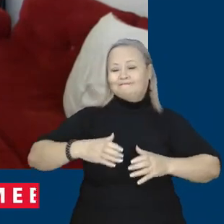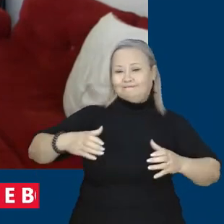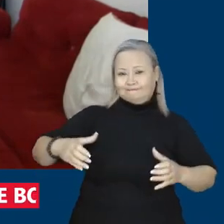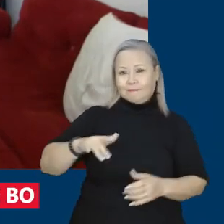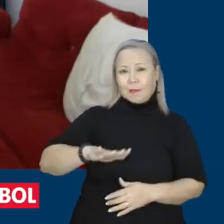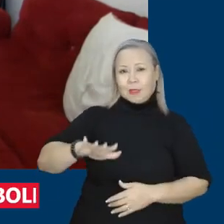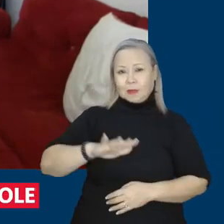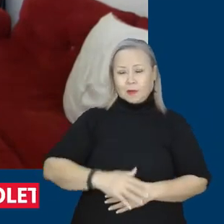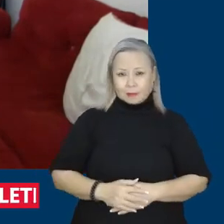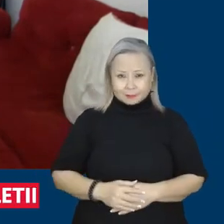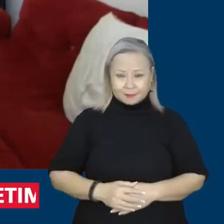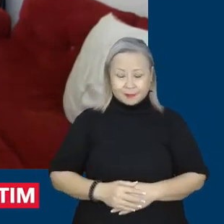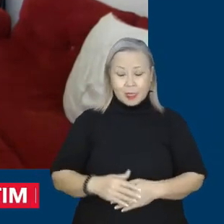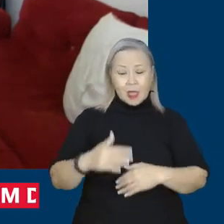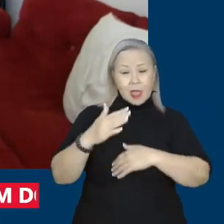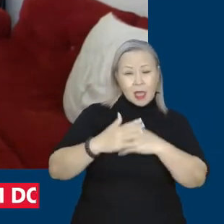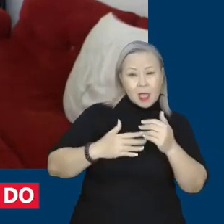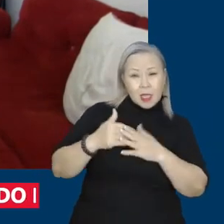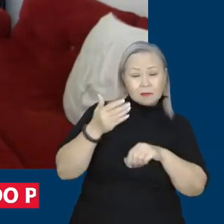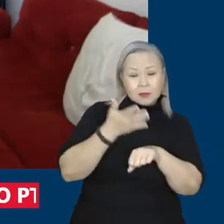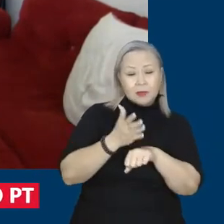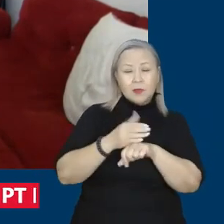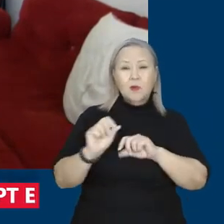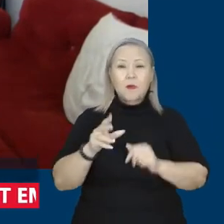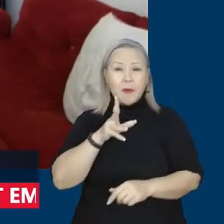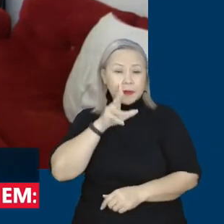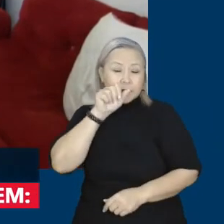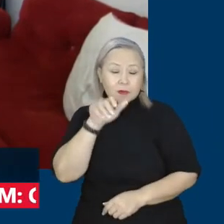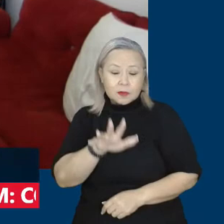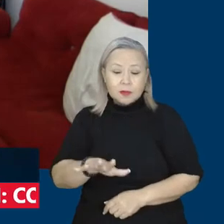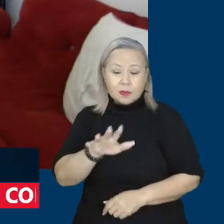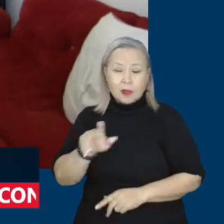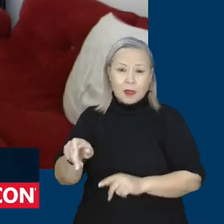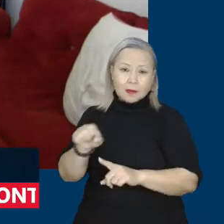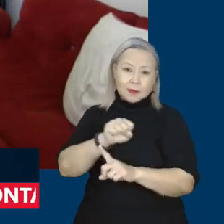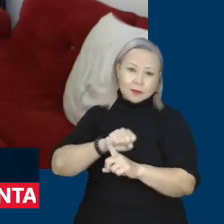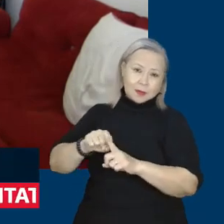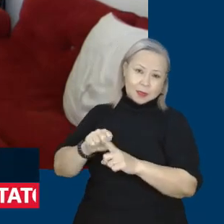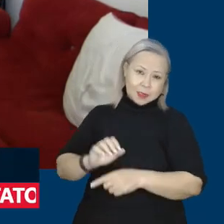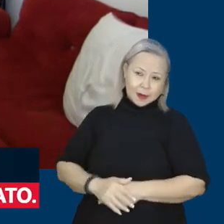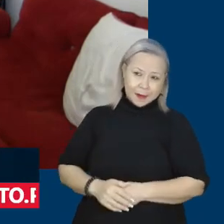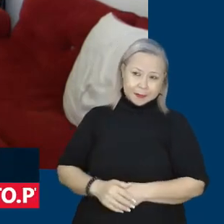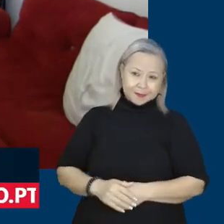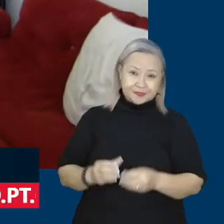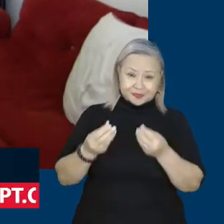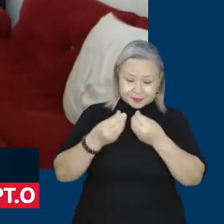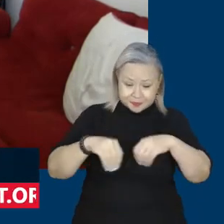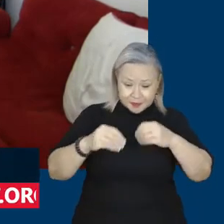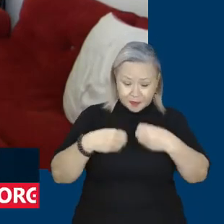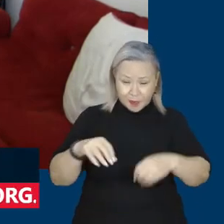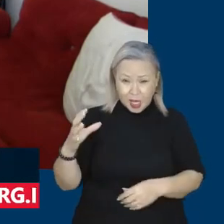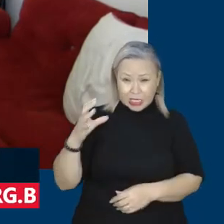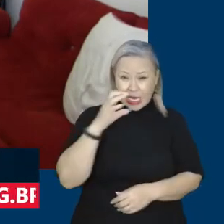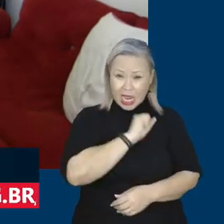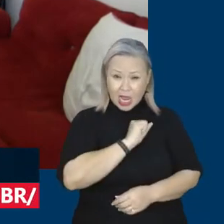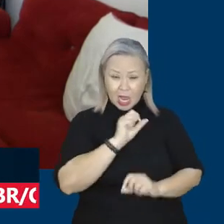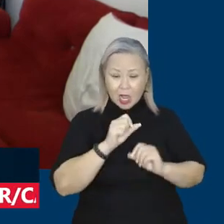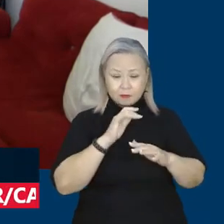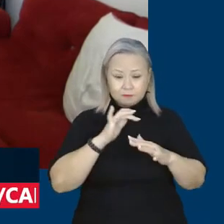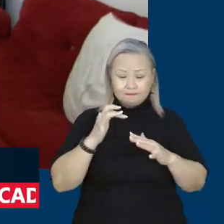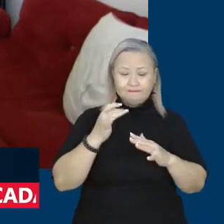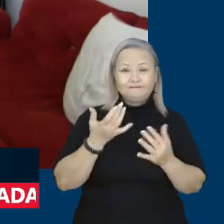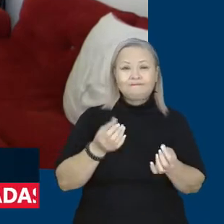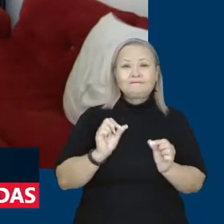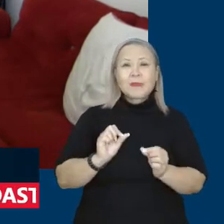ela atua com muito mais força na área social do que nas outras né desmonte acelerado das redes de